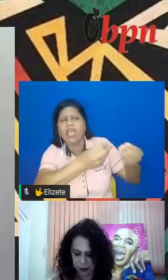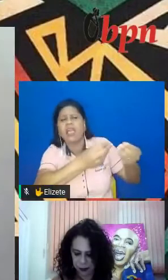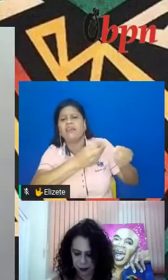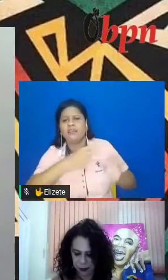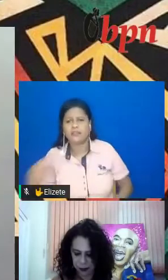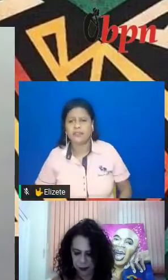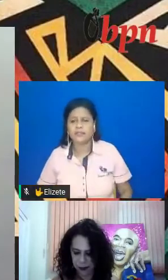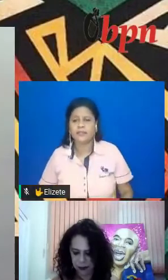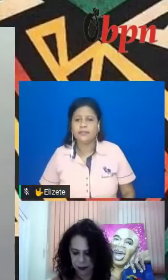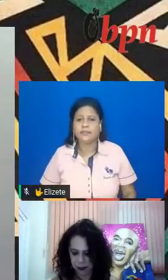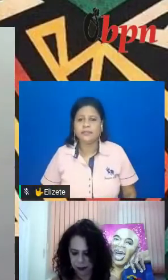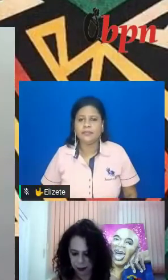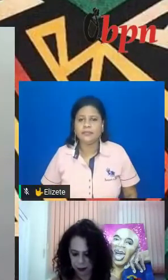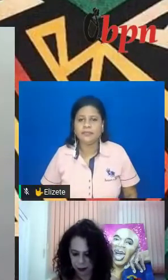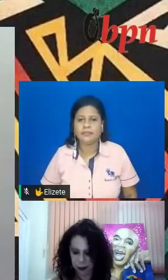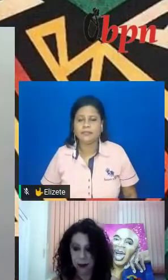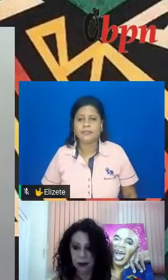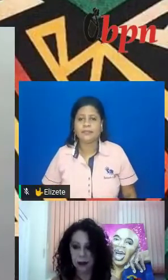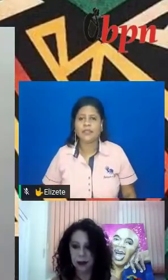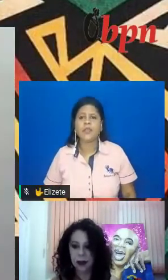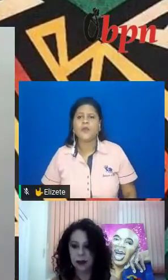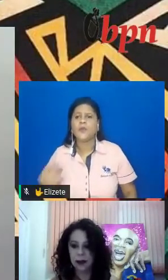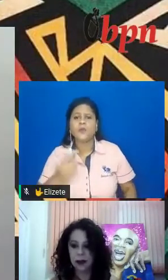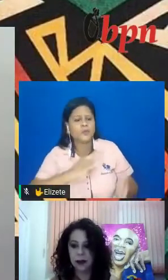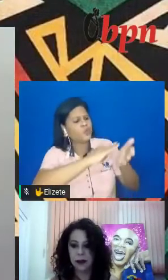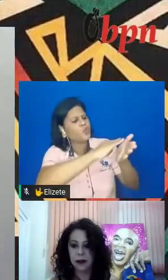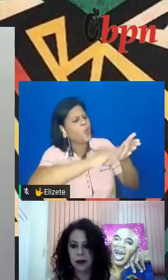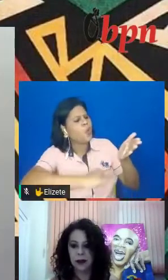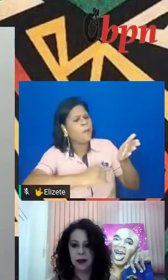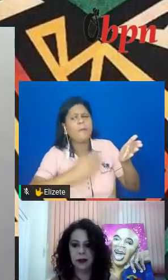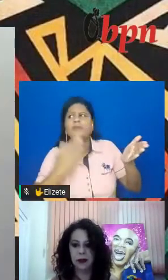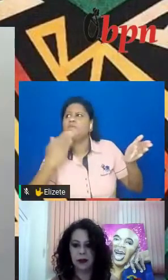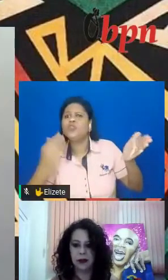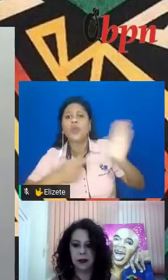Pediu o documento, mostra logo.